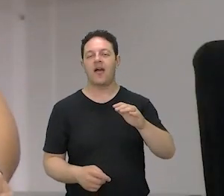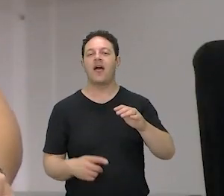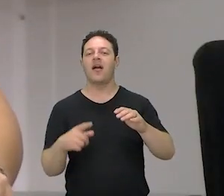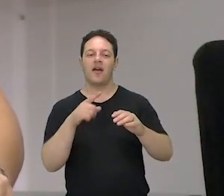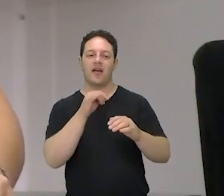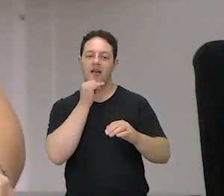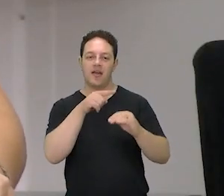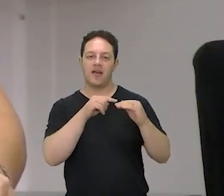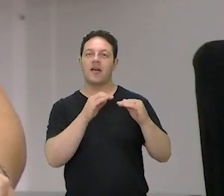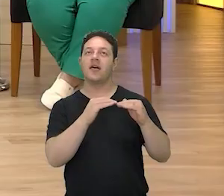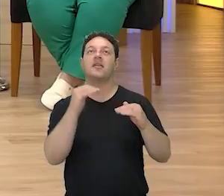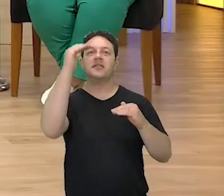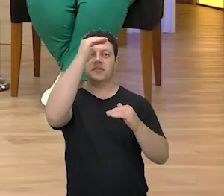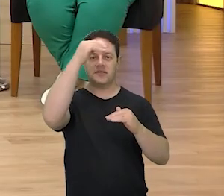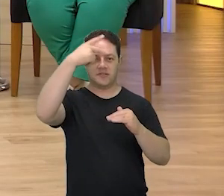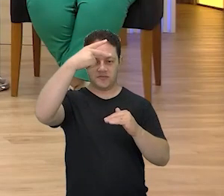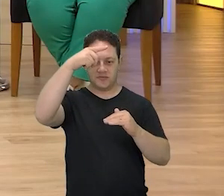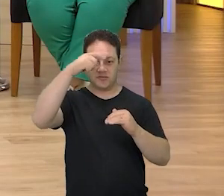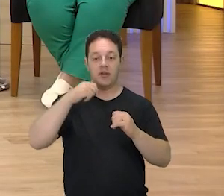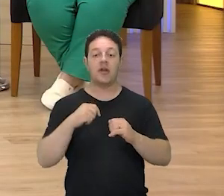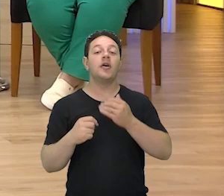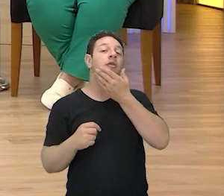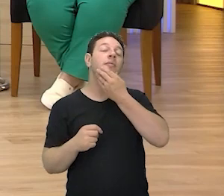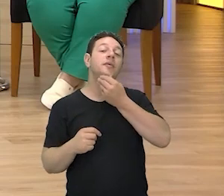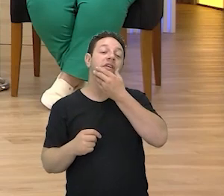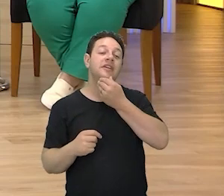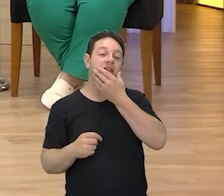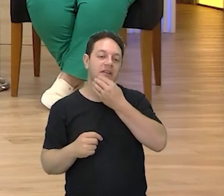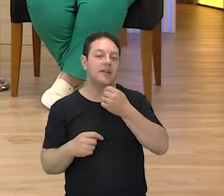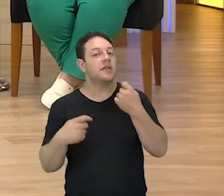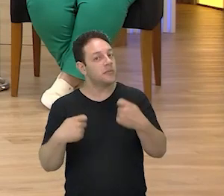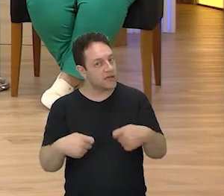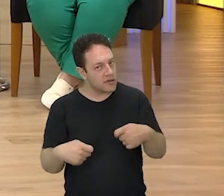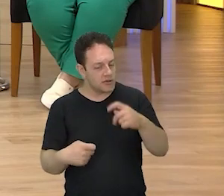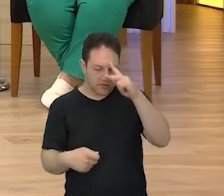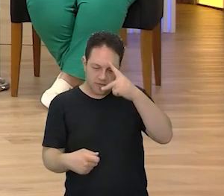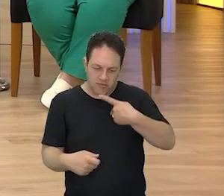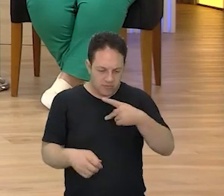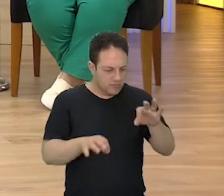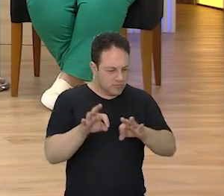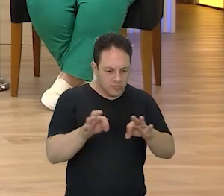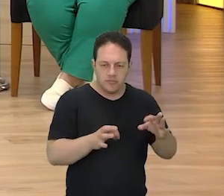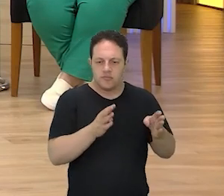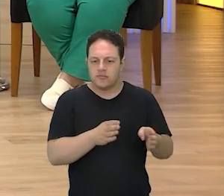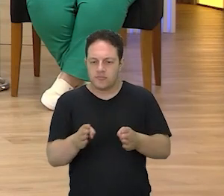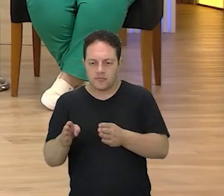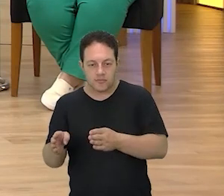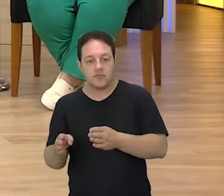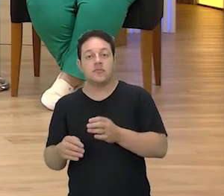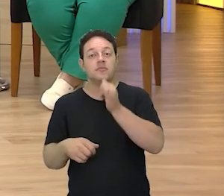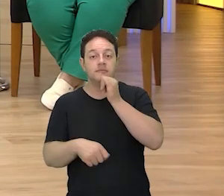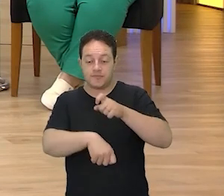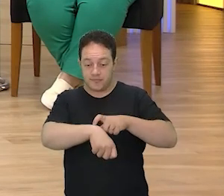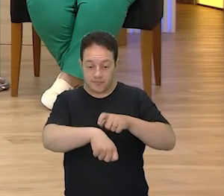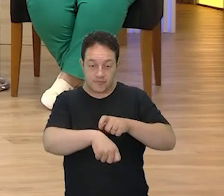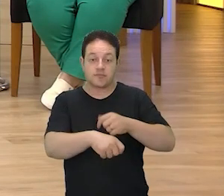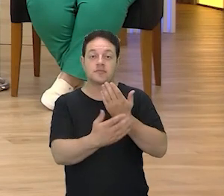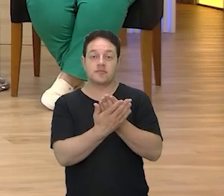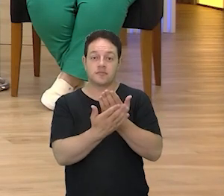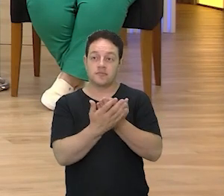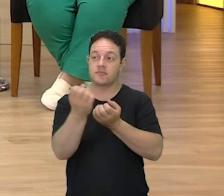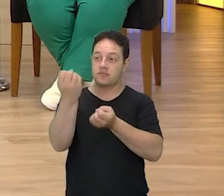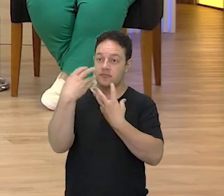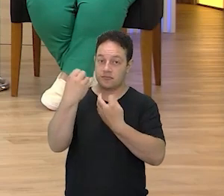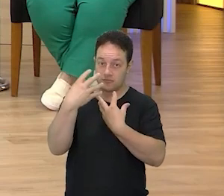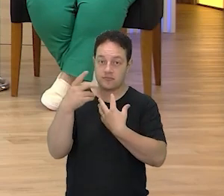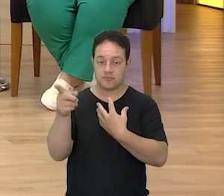escola. E os meninos, eles tinham que ter a autogestão para, naquele momento, na aula do